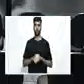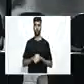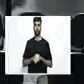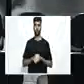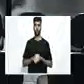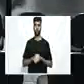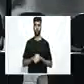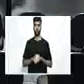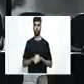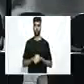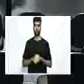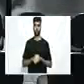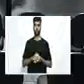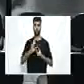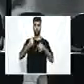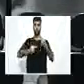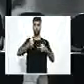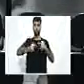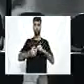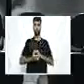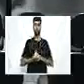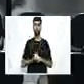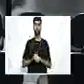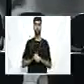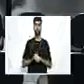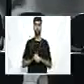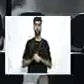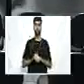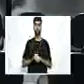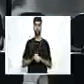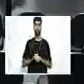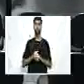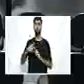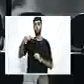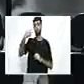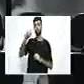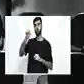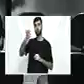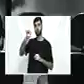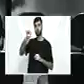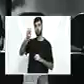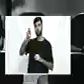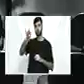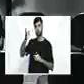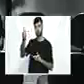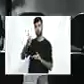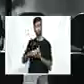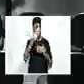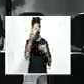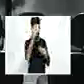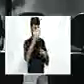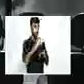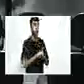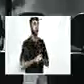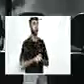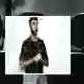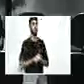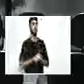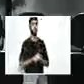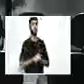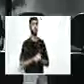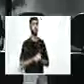específica em discussão Sávio José obrigado senhor presidente